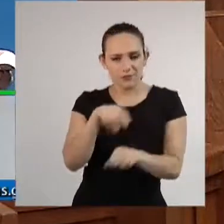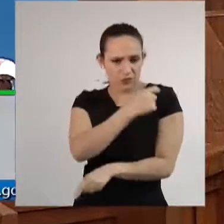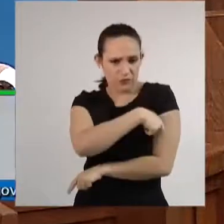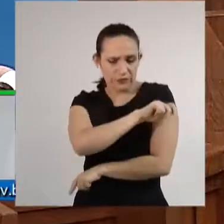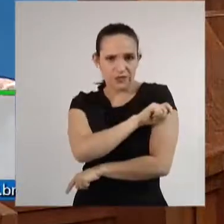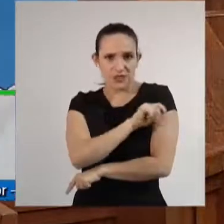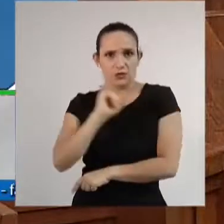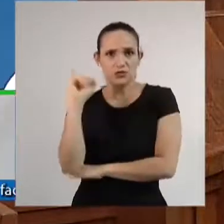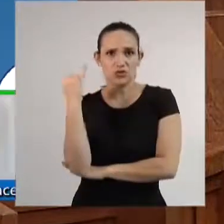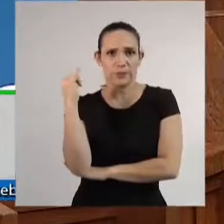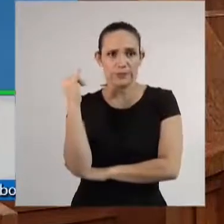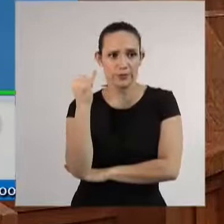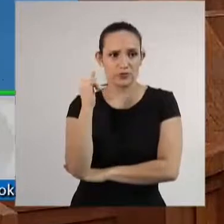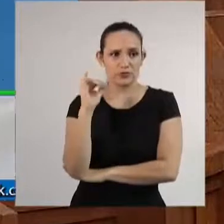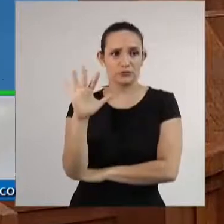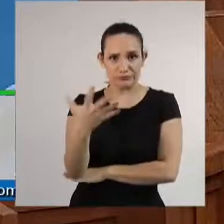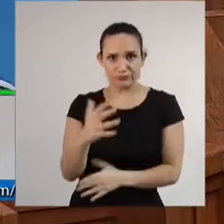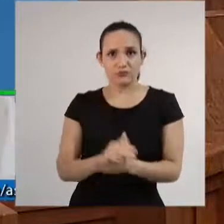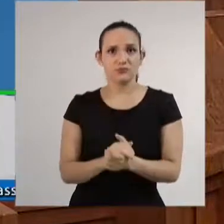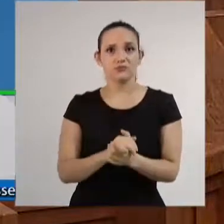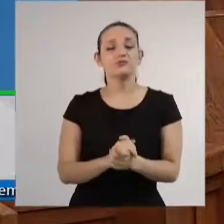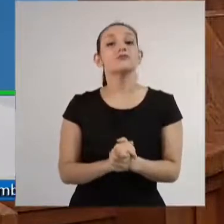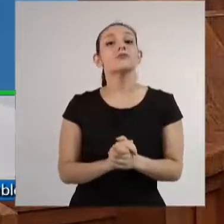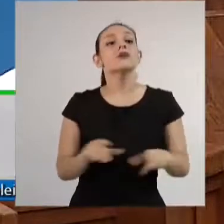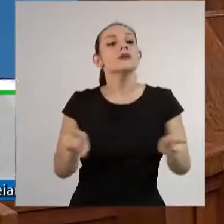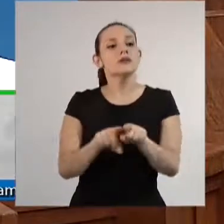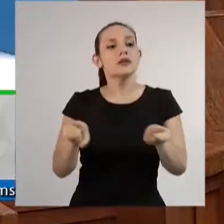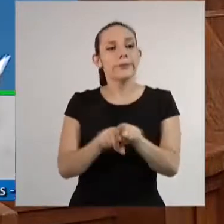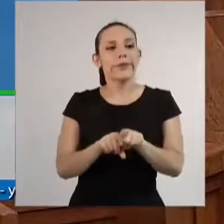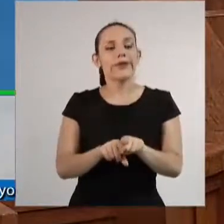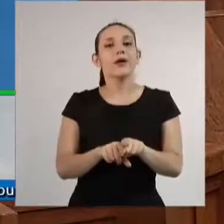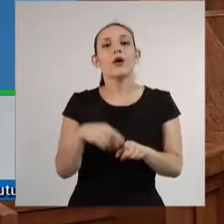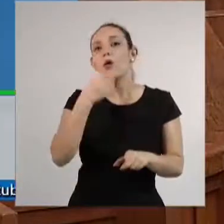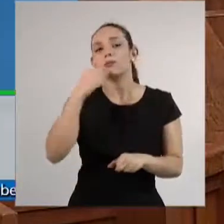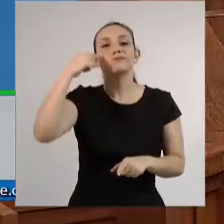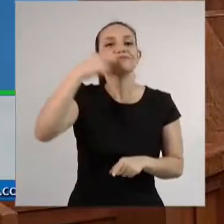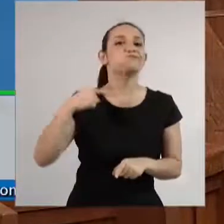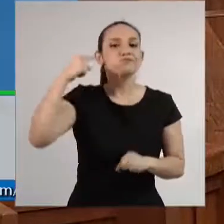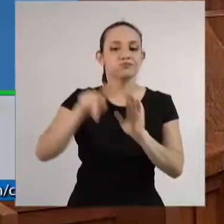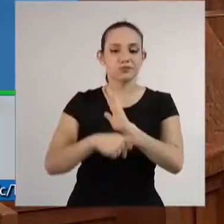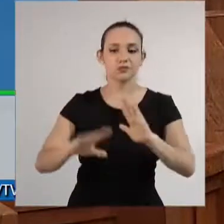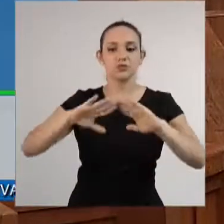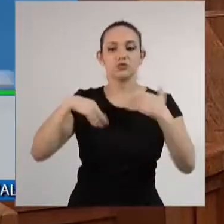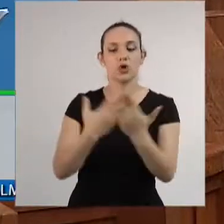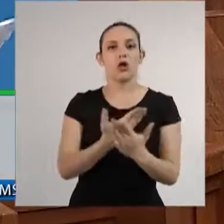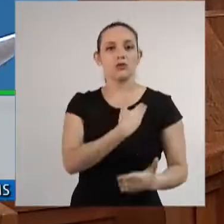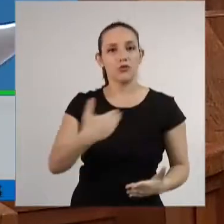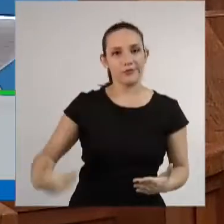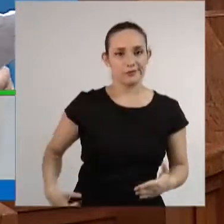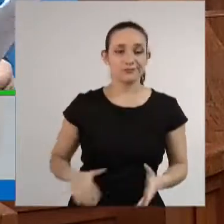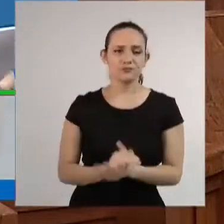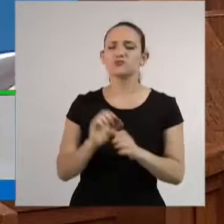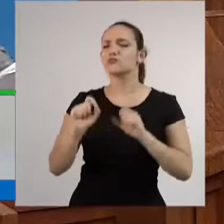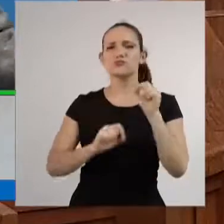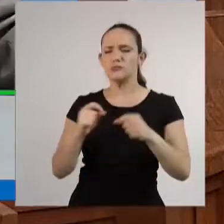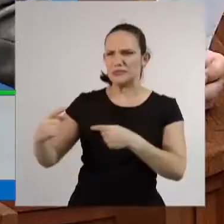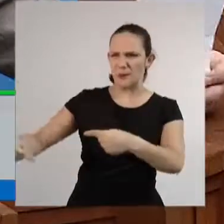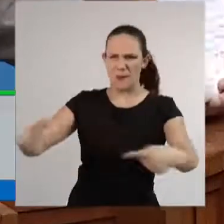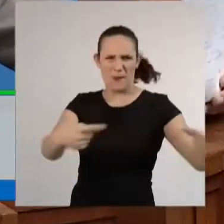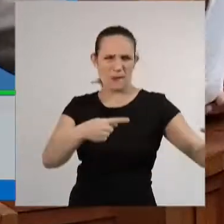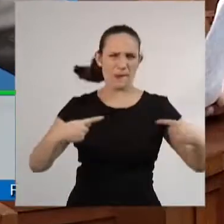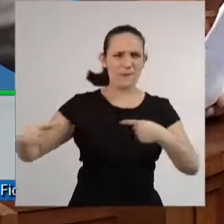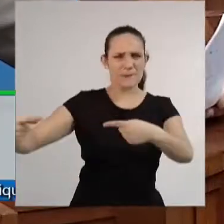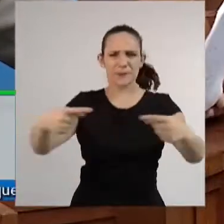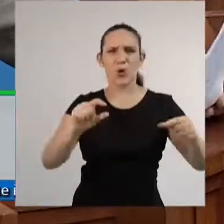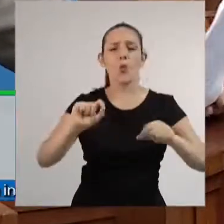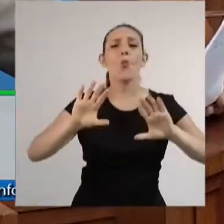Carlos de Assis, além do Dr. João Ricardo, da Escola de Governo. Esta proposta,